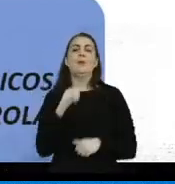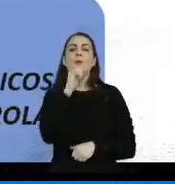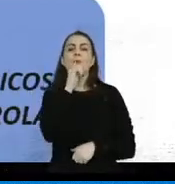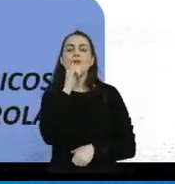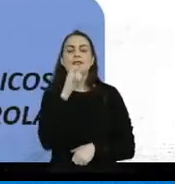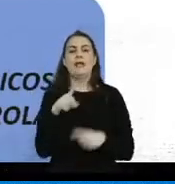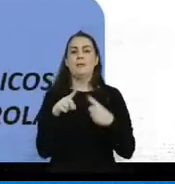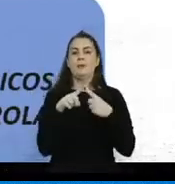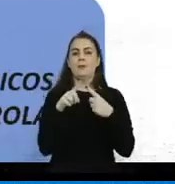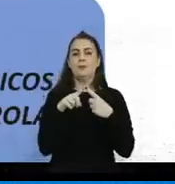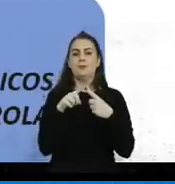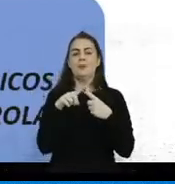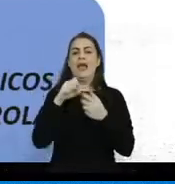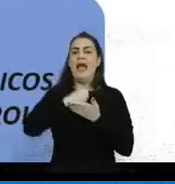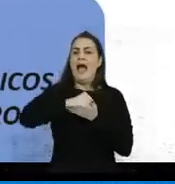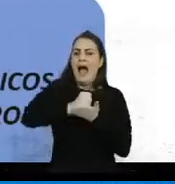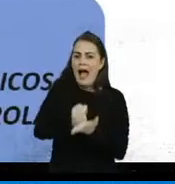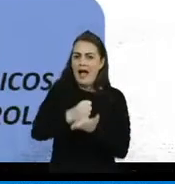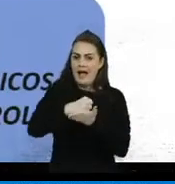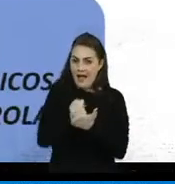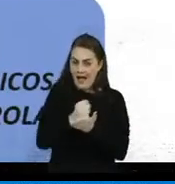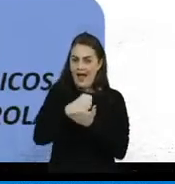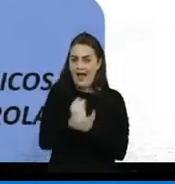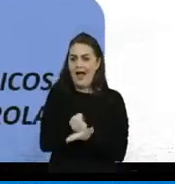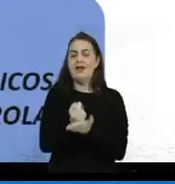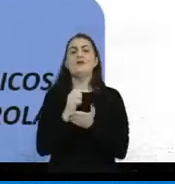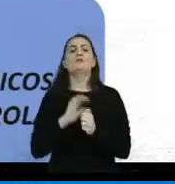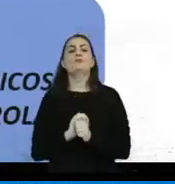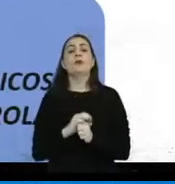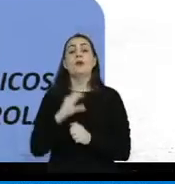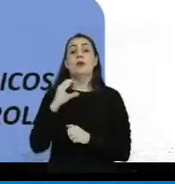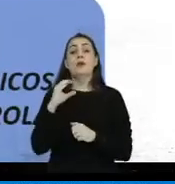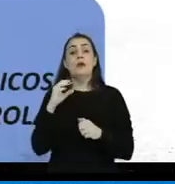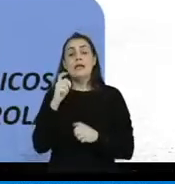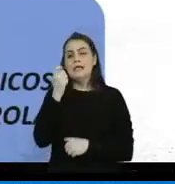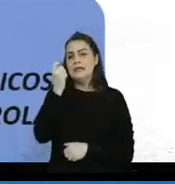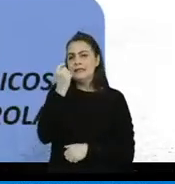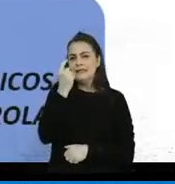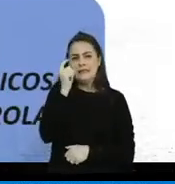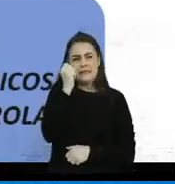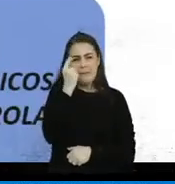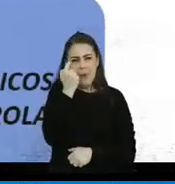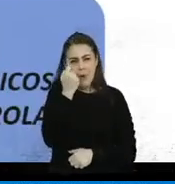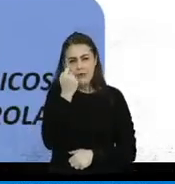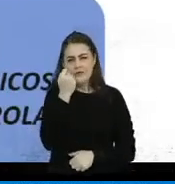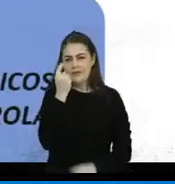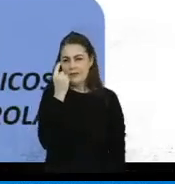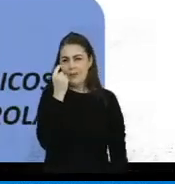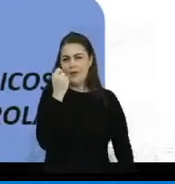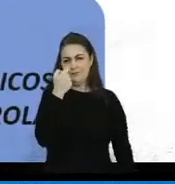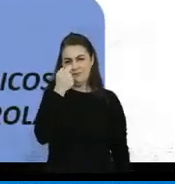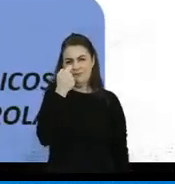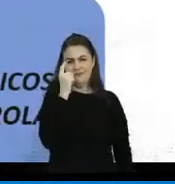açafrão, manjericão, enfim, é tanta coisa que existe de antioxidante, pimenta,